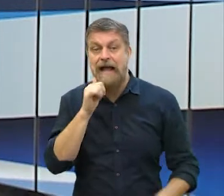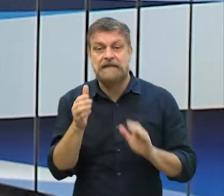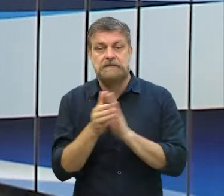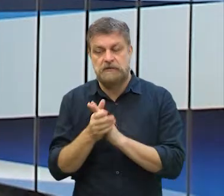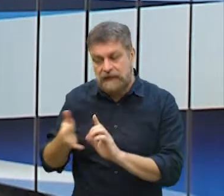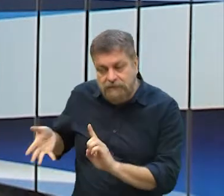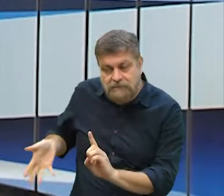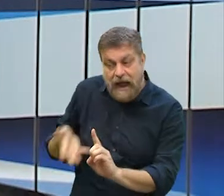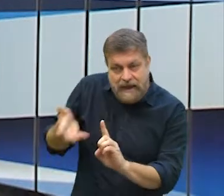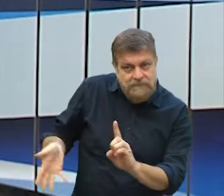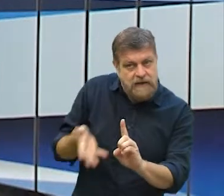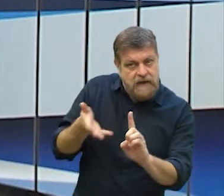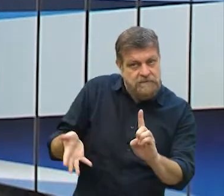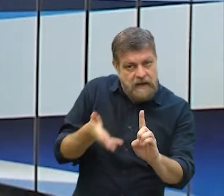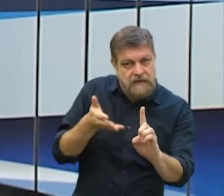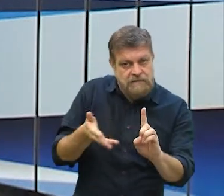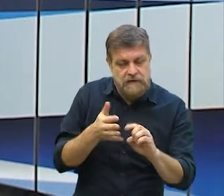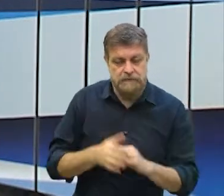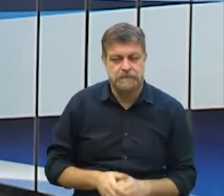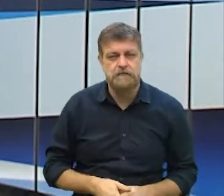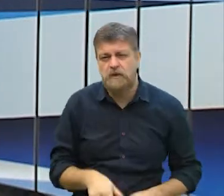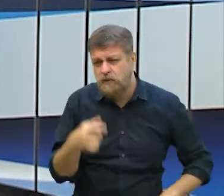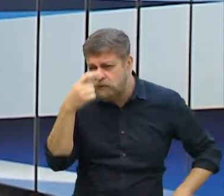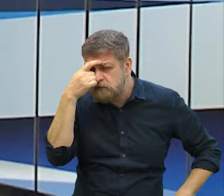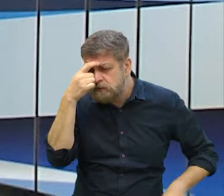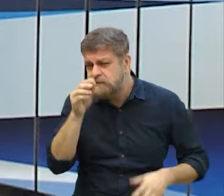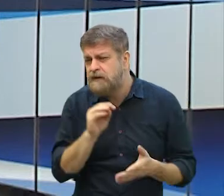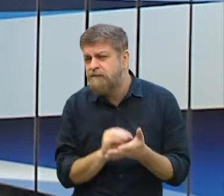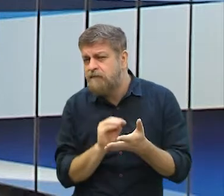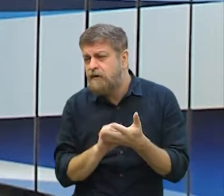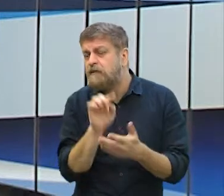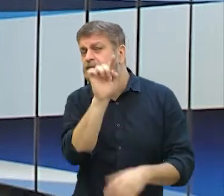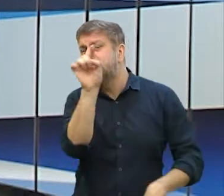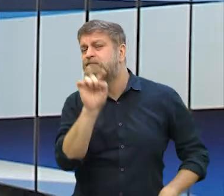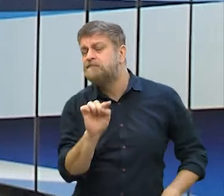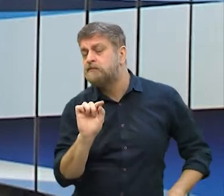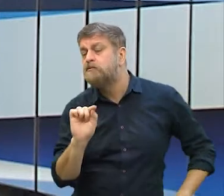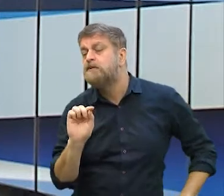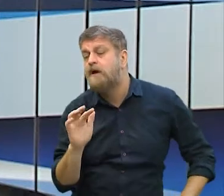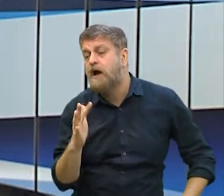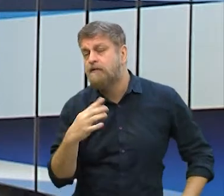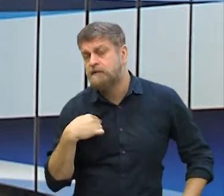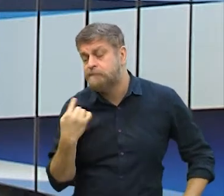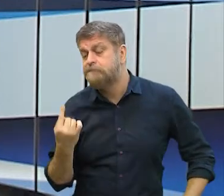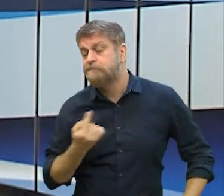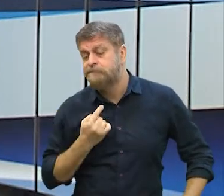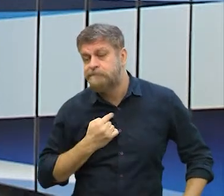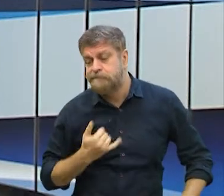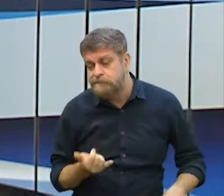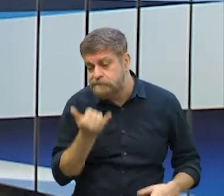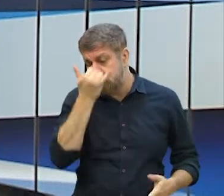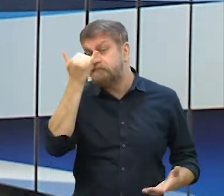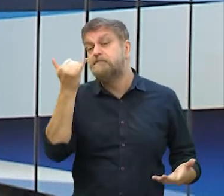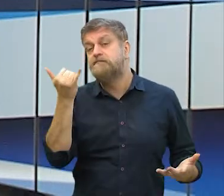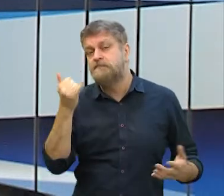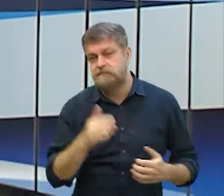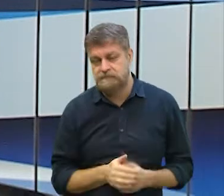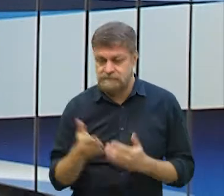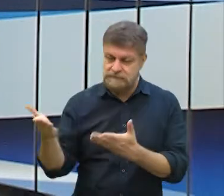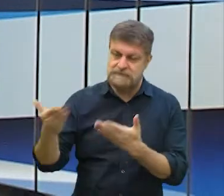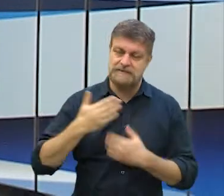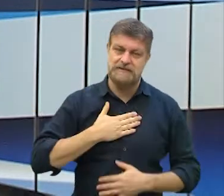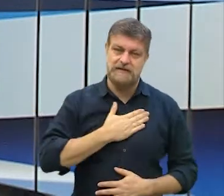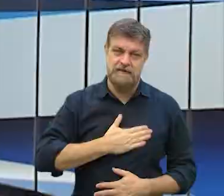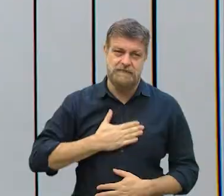esposa. Falta consciência aos homens. Na sua visão, o que acontece para nós termos esta realidade? Seja bem-vindo